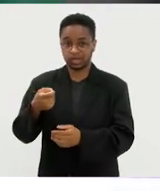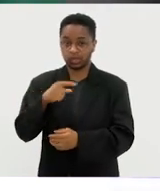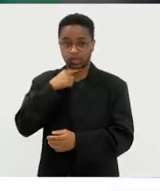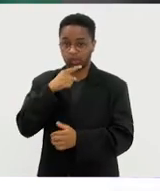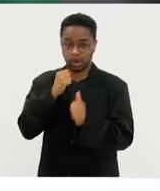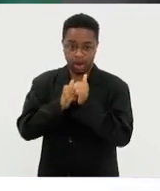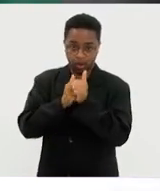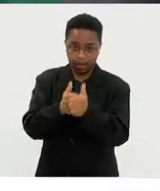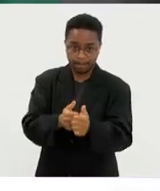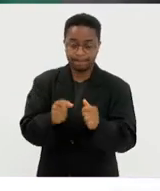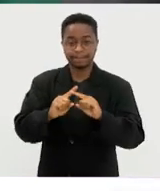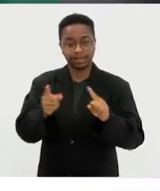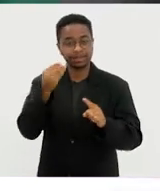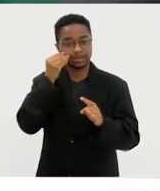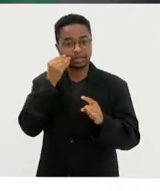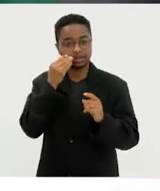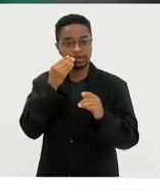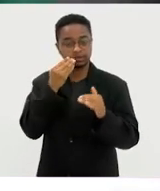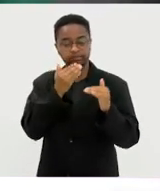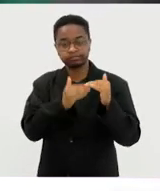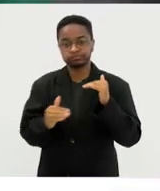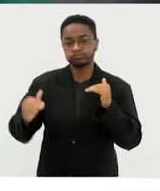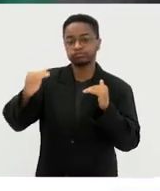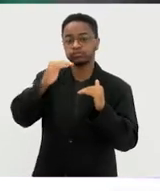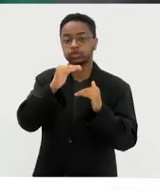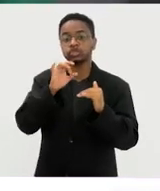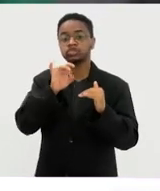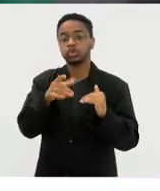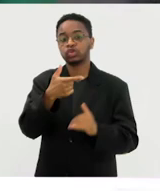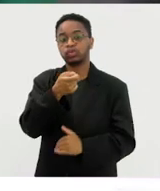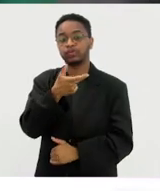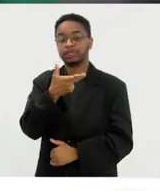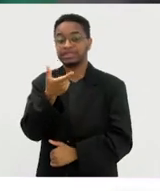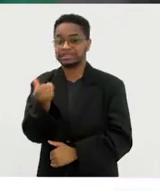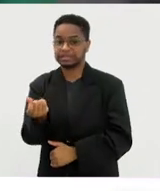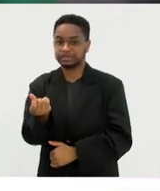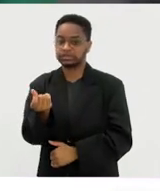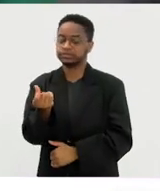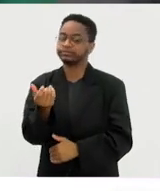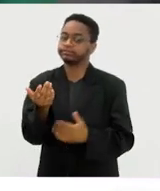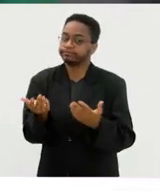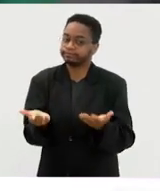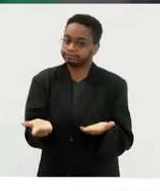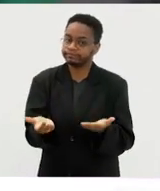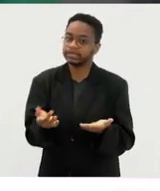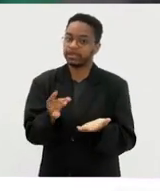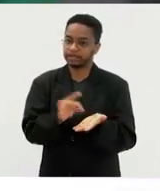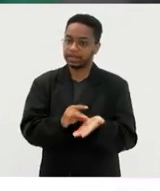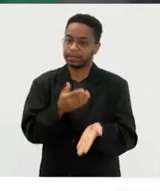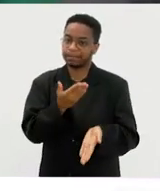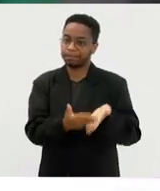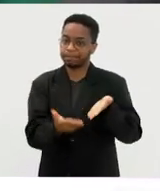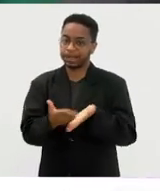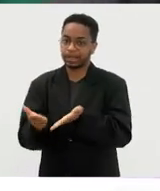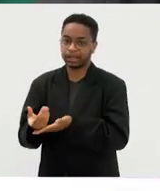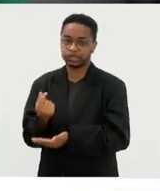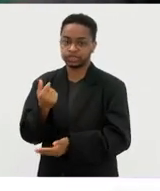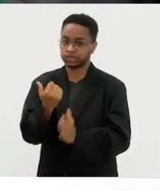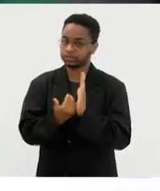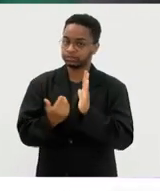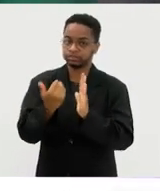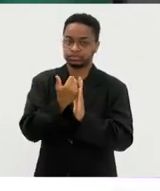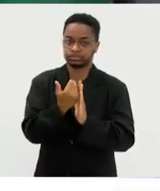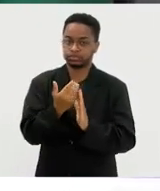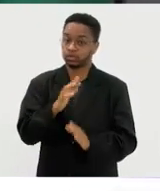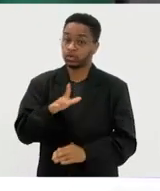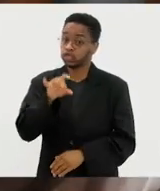será integralmente aplicável somente em 2026. Então, a perda é muito grande. Não perde só